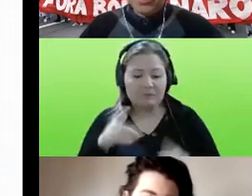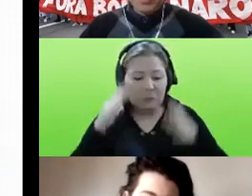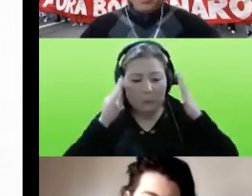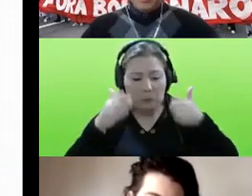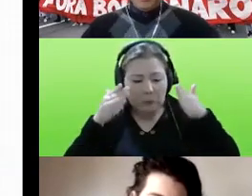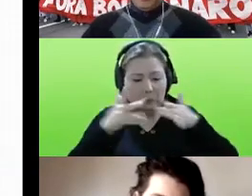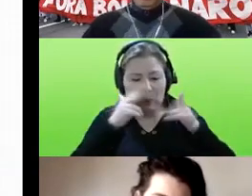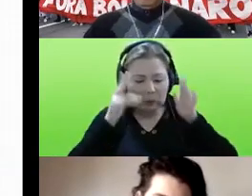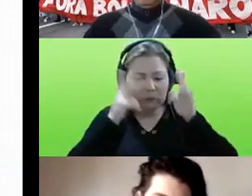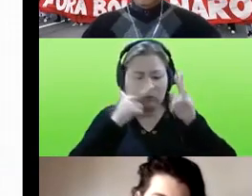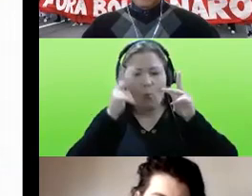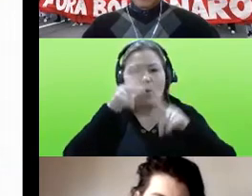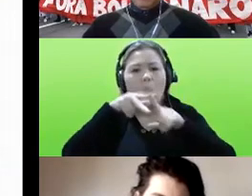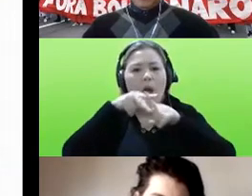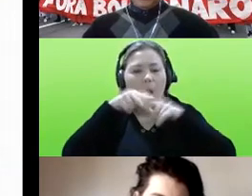nossa cultura.